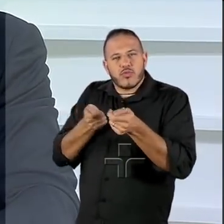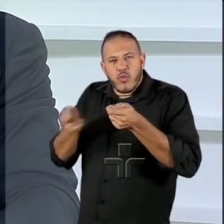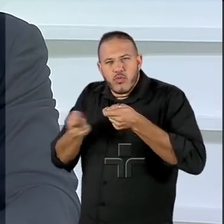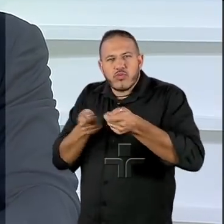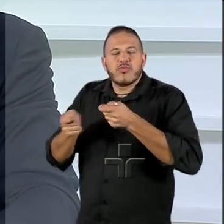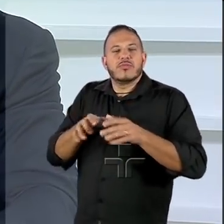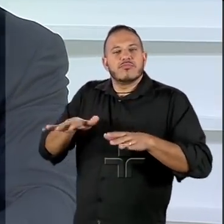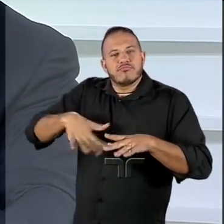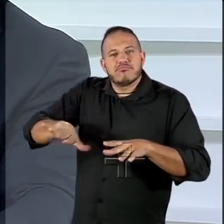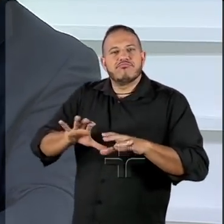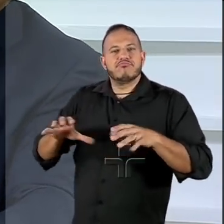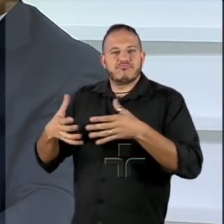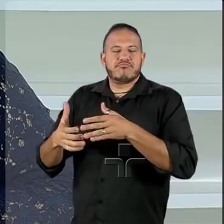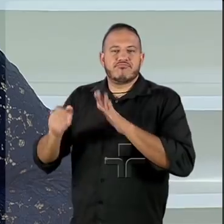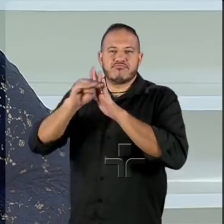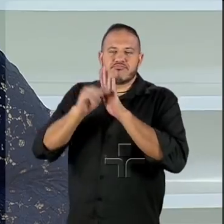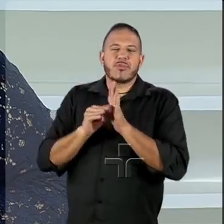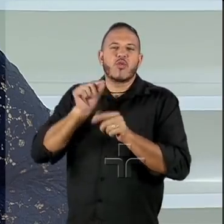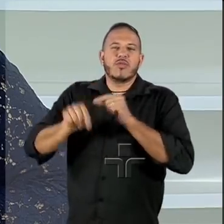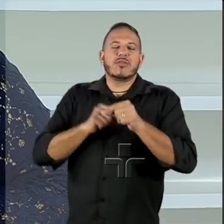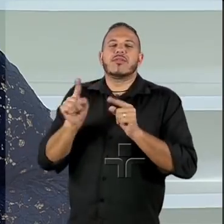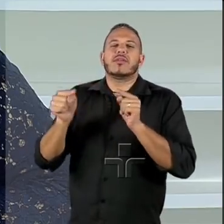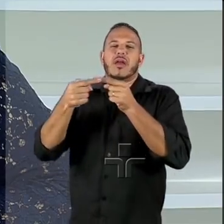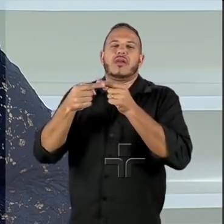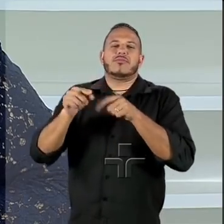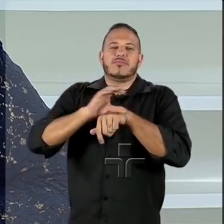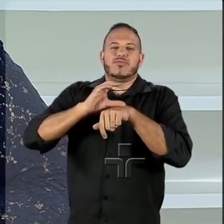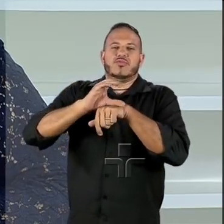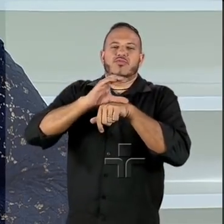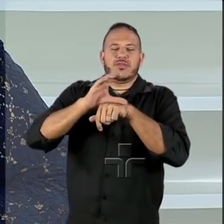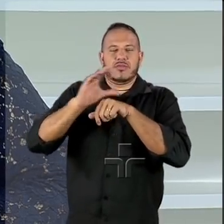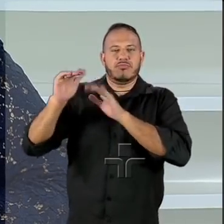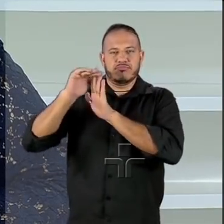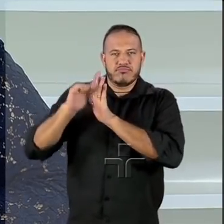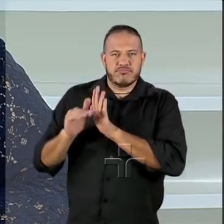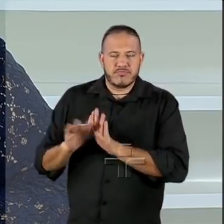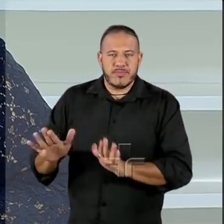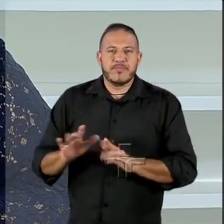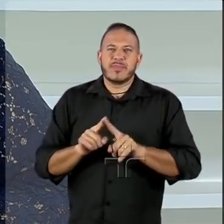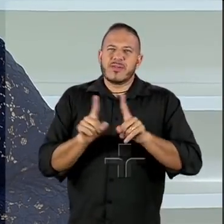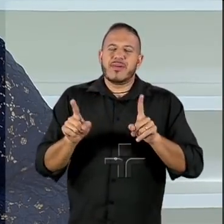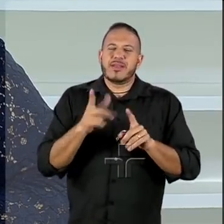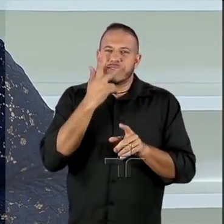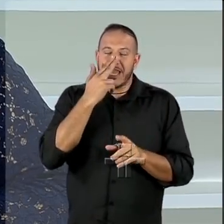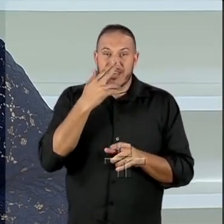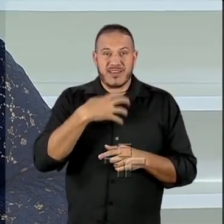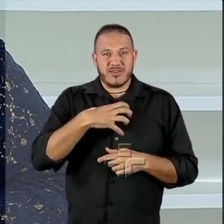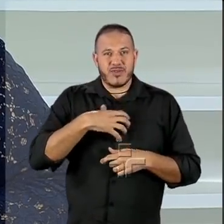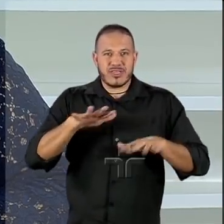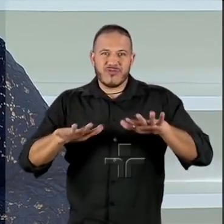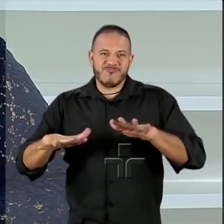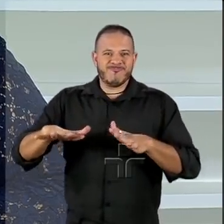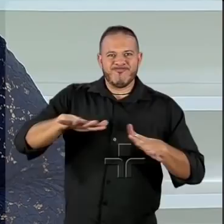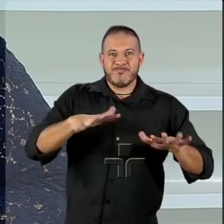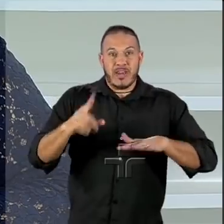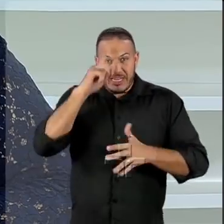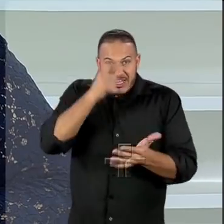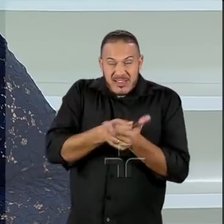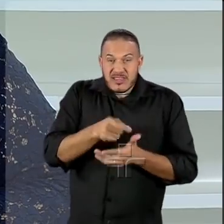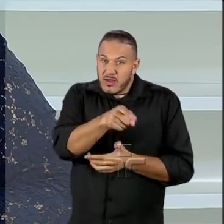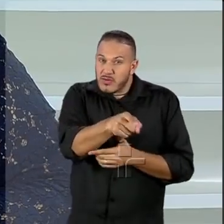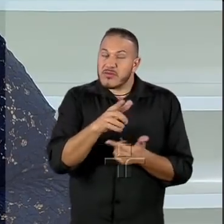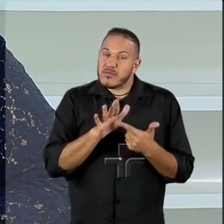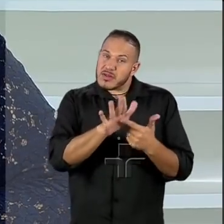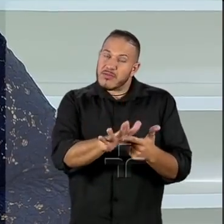de inconstitucionalidades. Mas, veja bem, essa instabilidade nas decisões é que leva